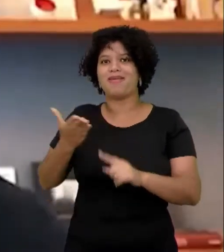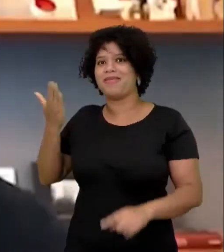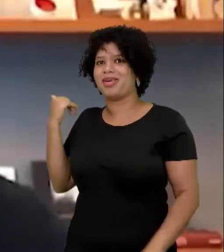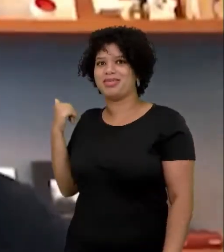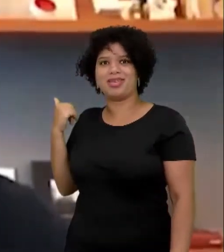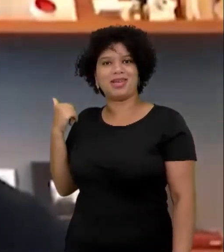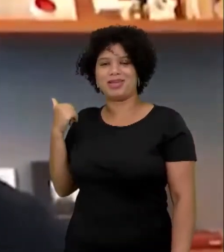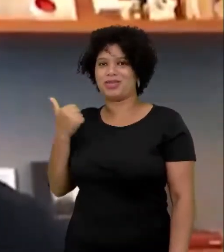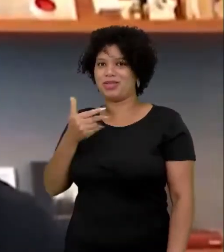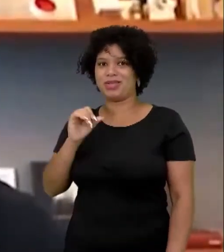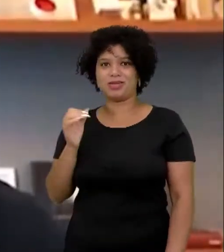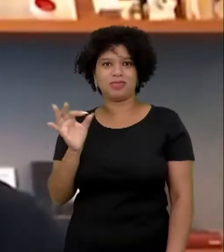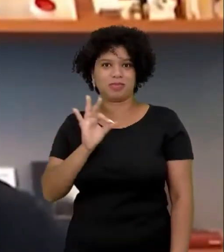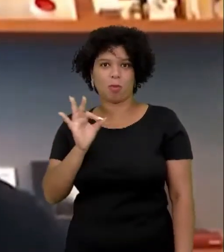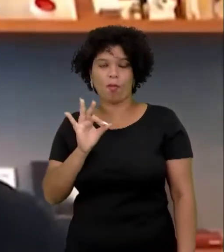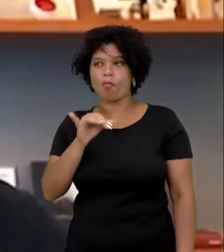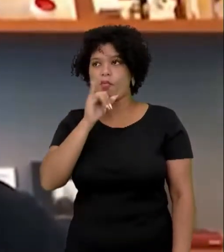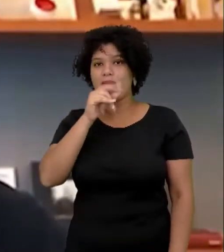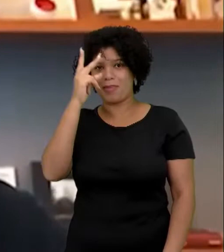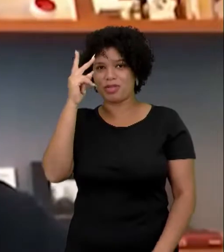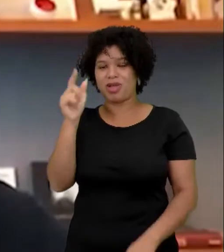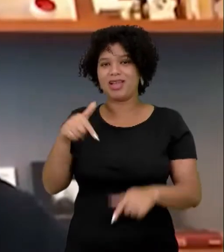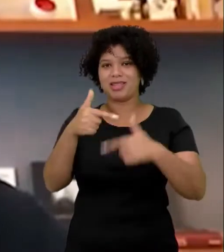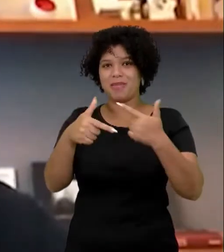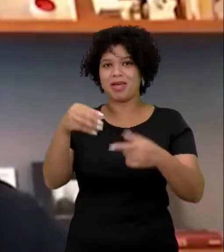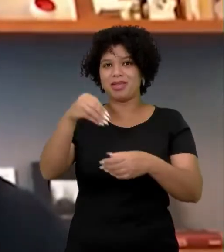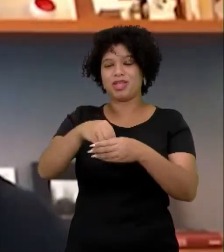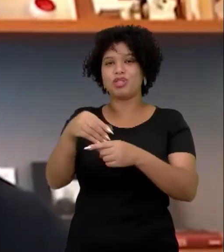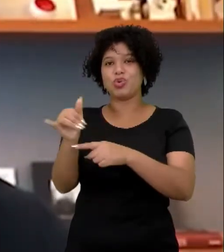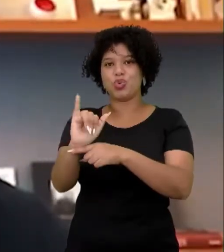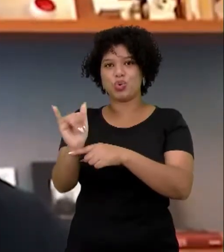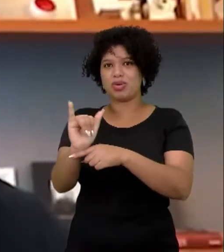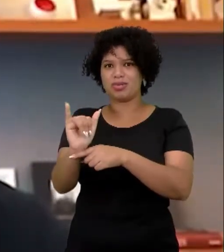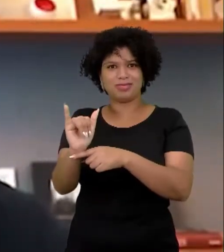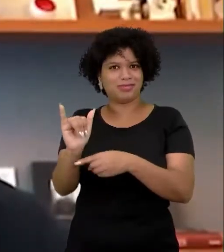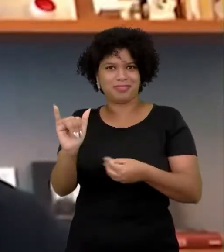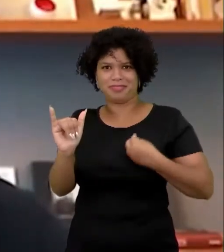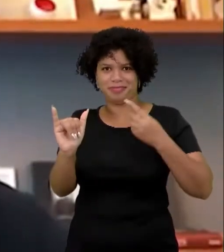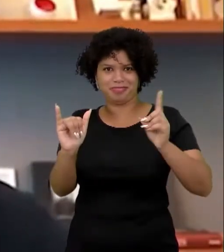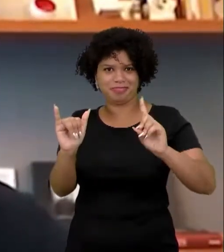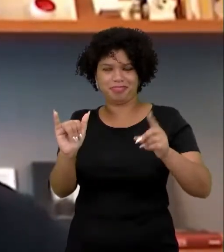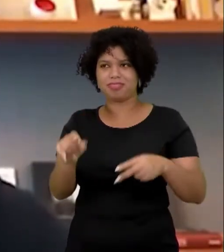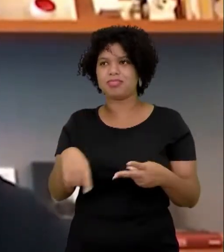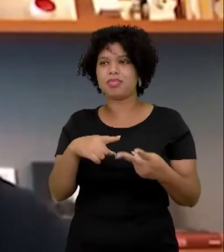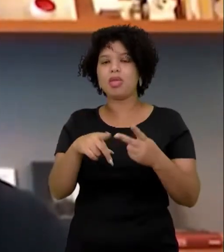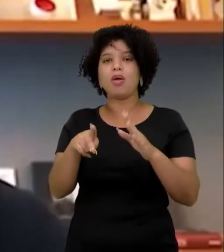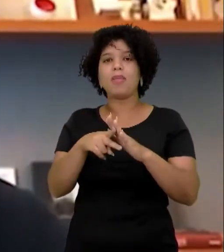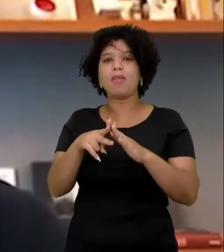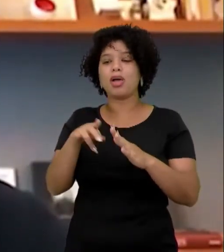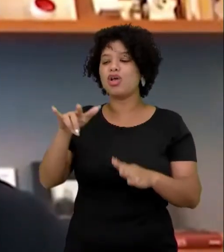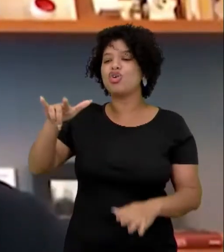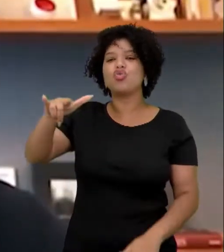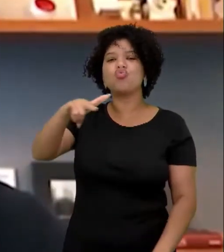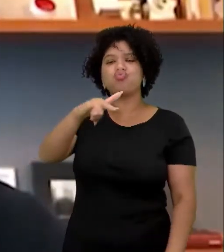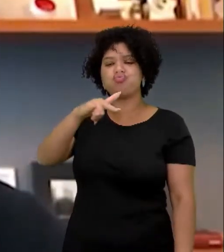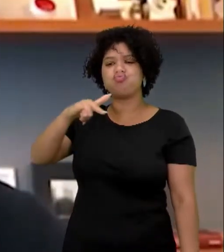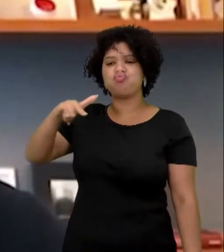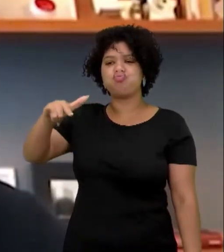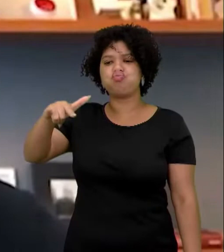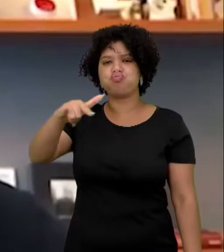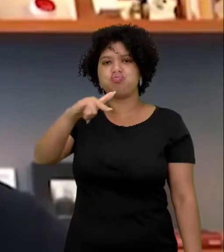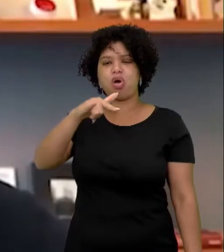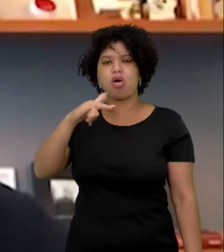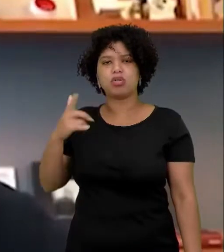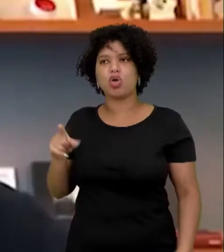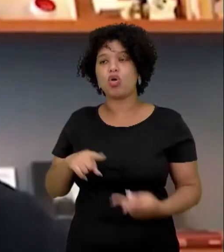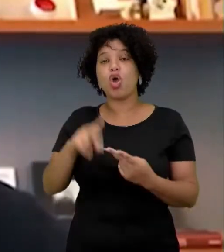tem youtuber, não havia YouTube, portanto não havia youtuber. A gente tem operadores de drone, a gente tem motoristas